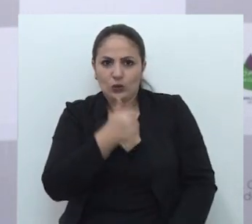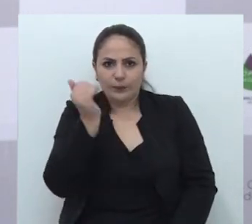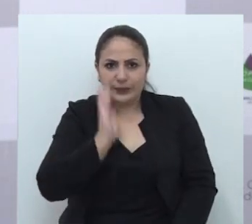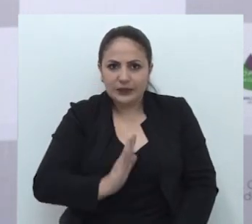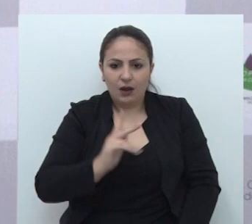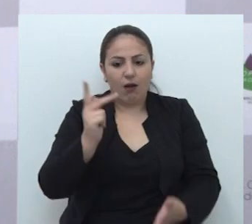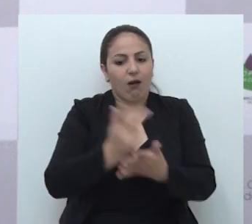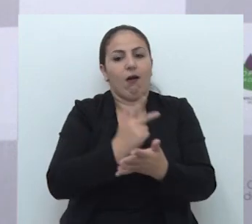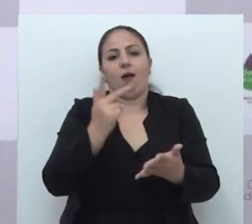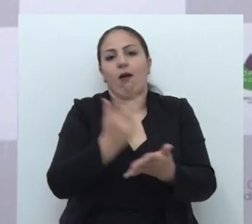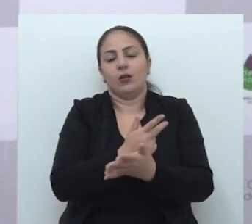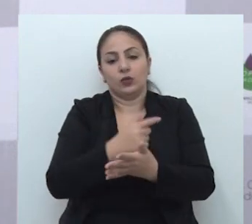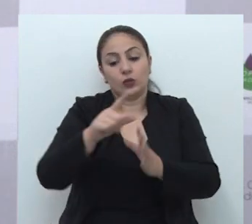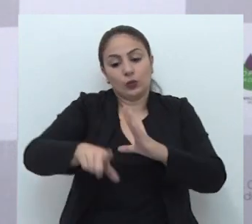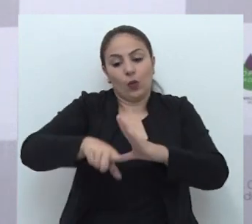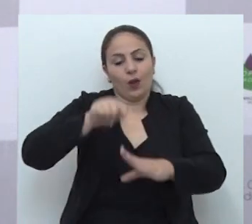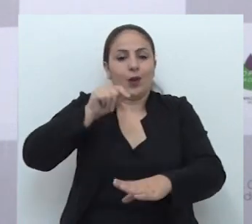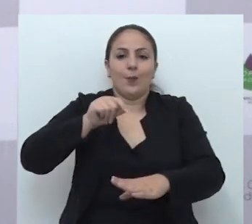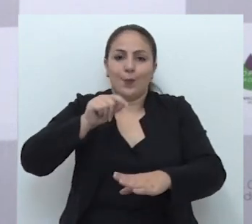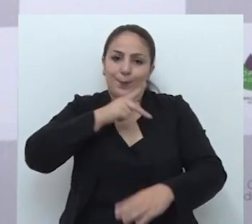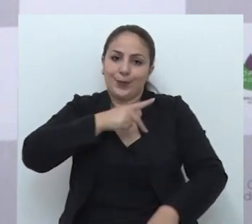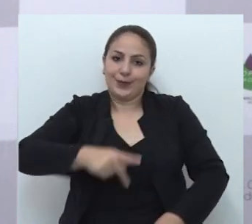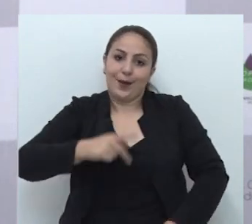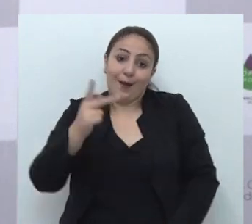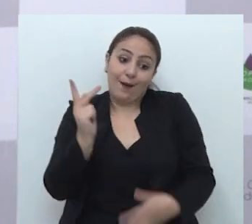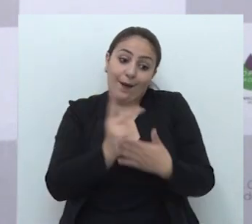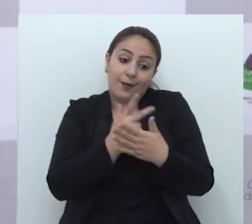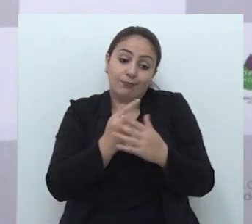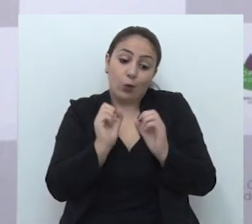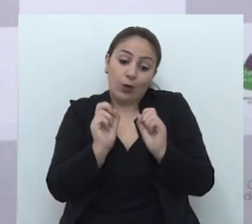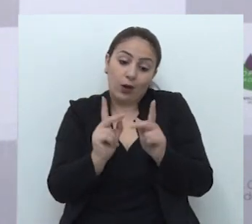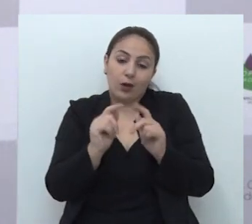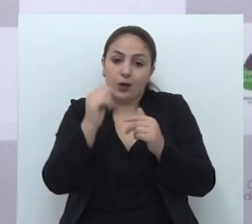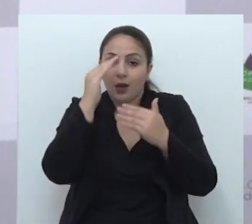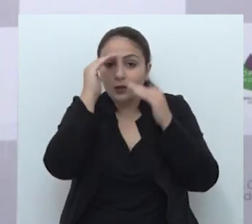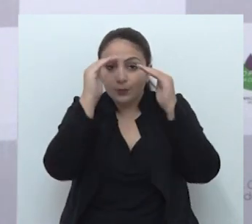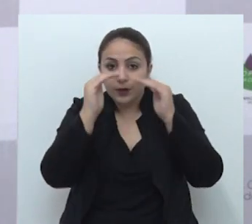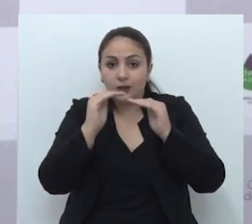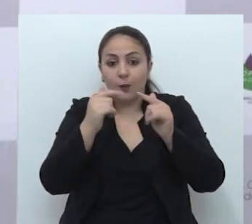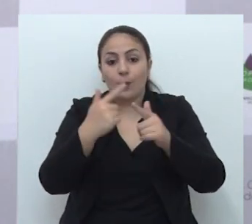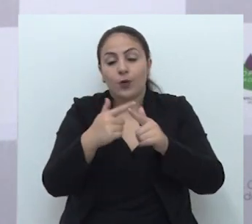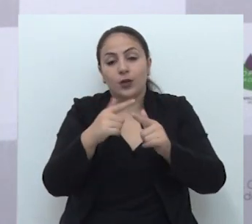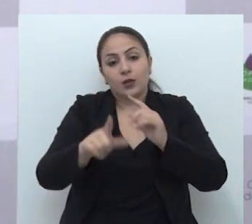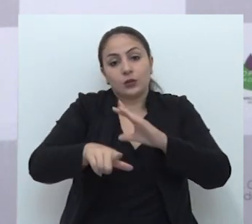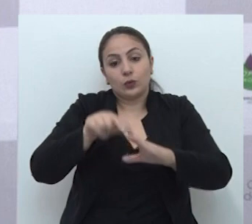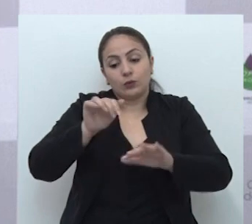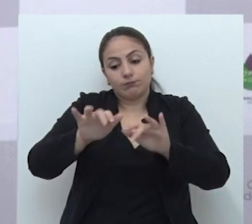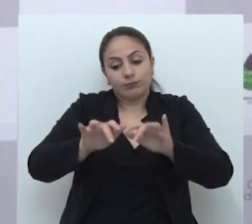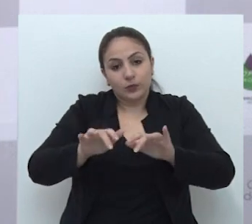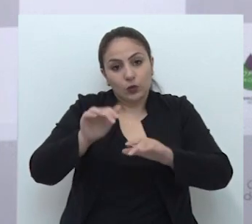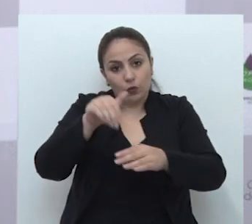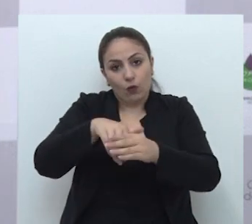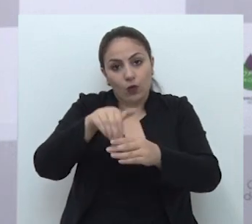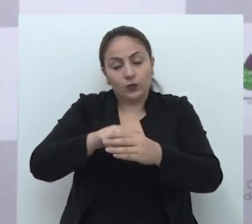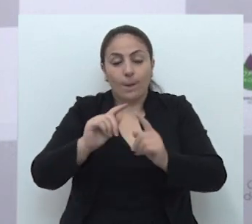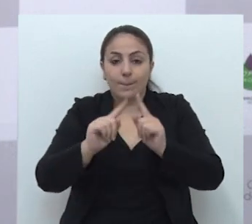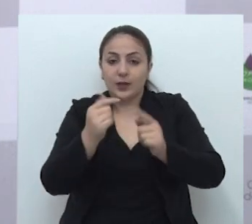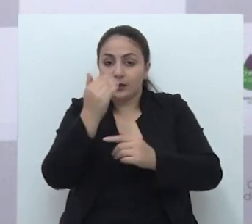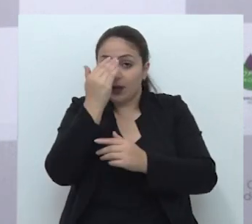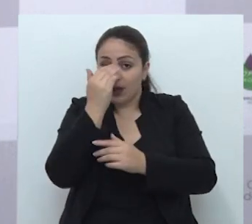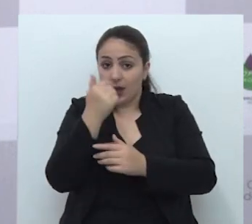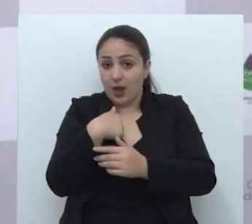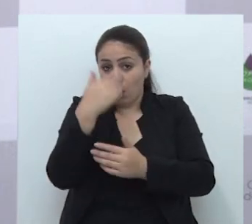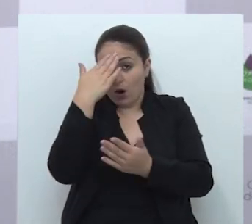nós brasileiros, nós escolhemos uma opção errada nesse momento, ela tem que ser respeitada porque é a decisão das urnas, mas eu